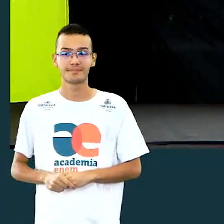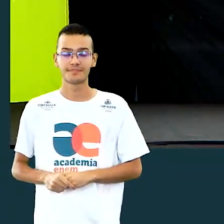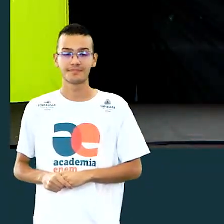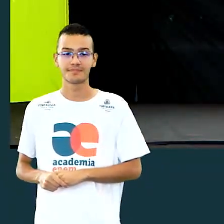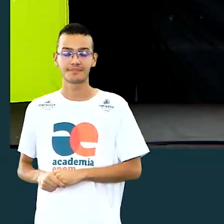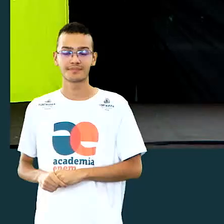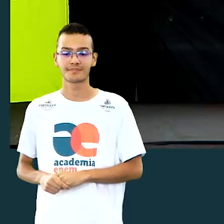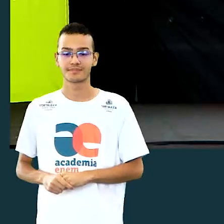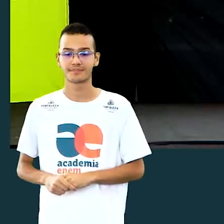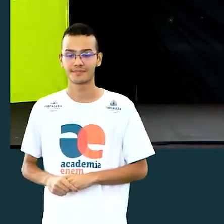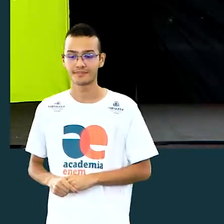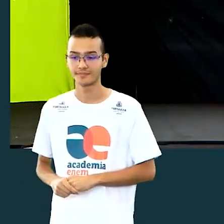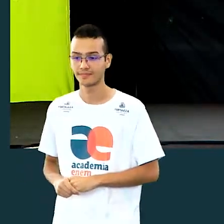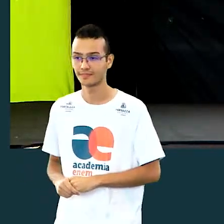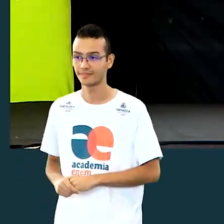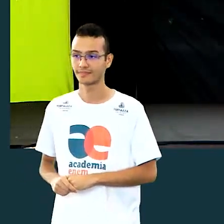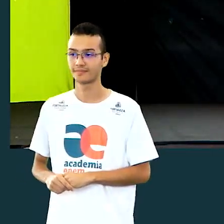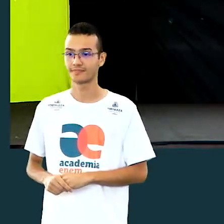Juninho?